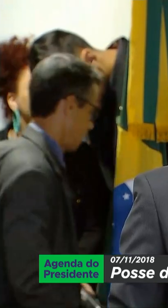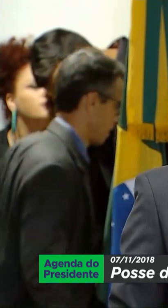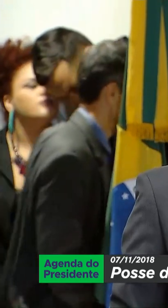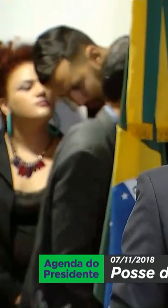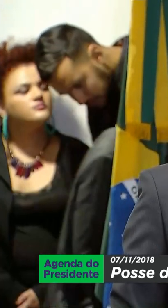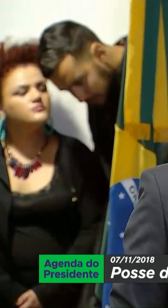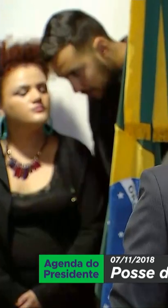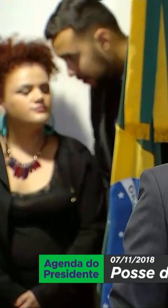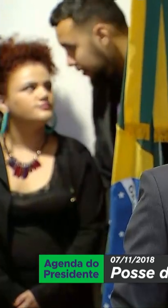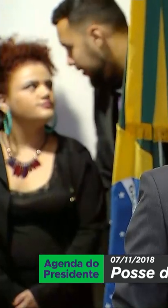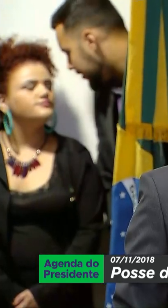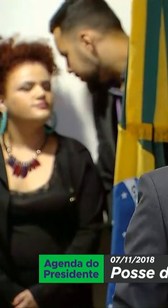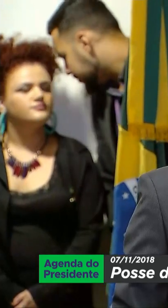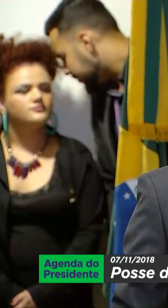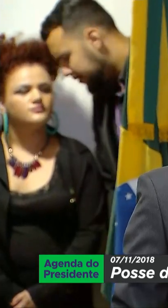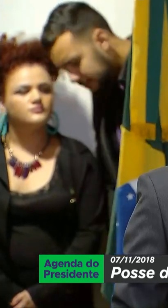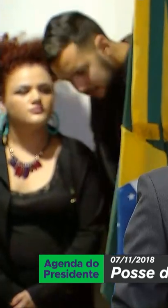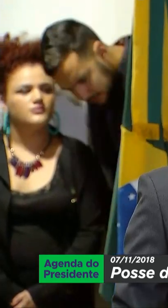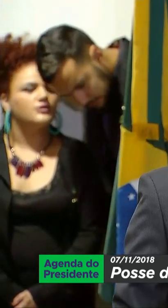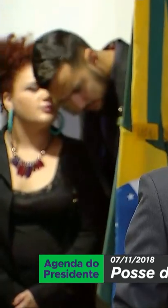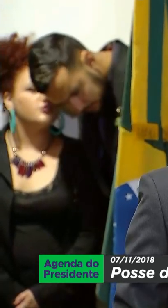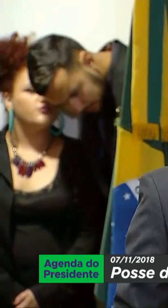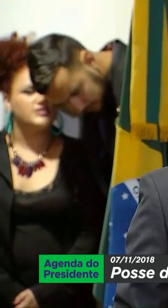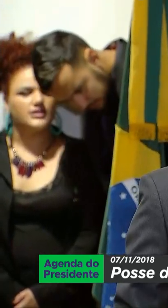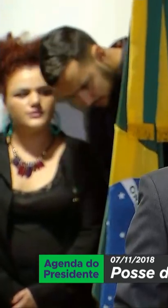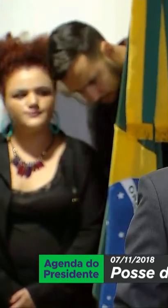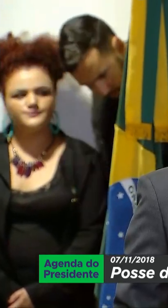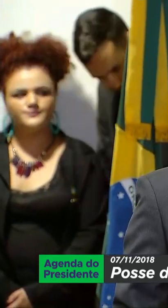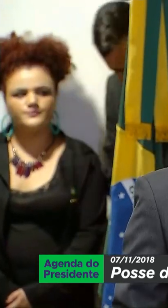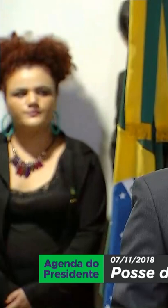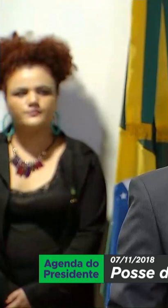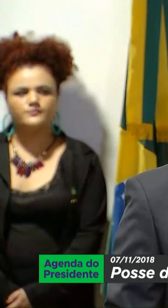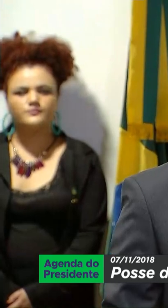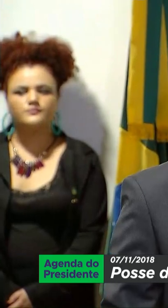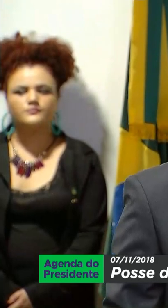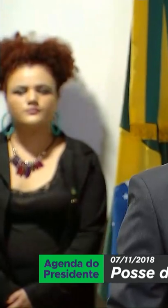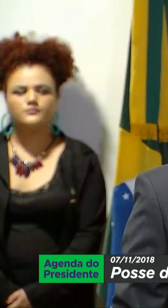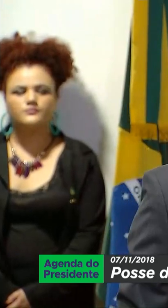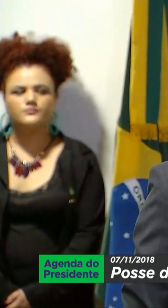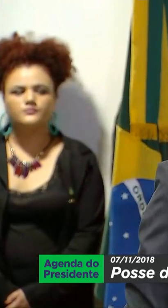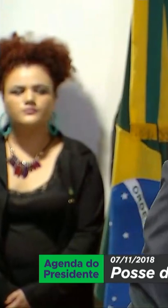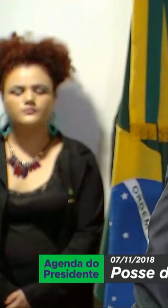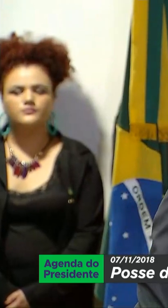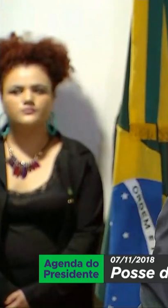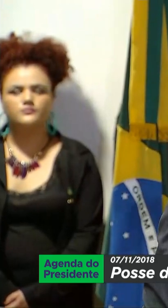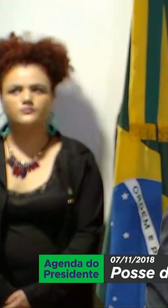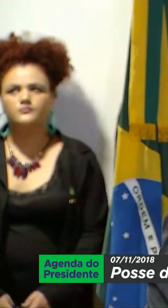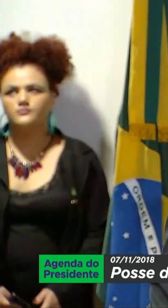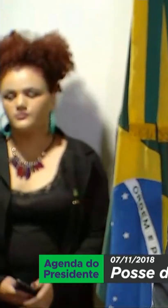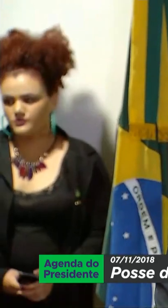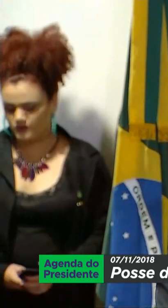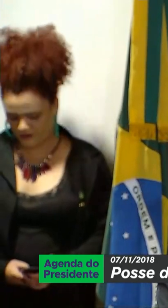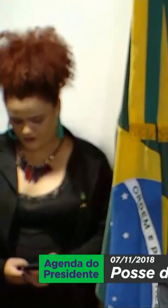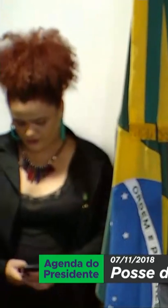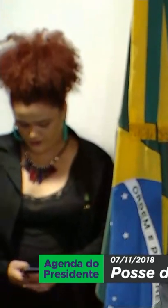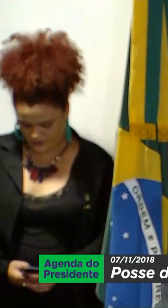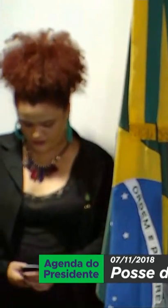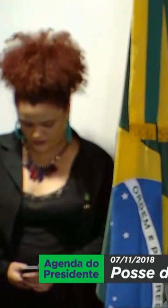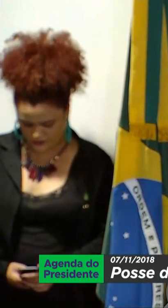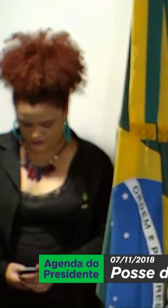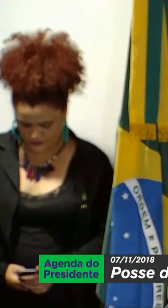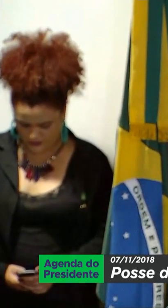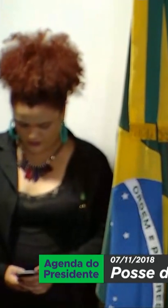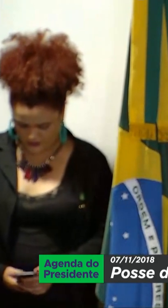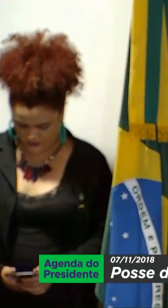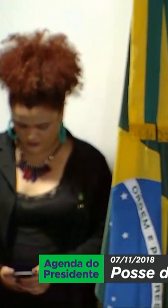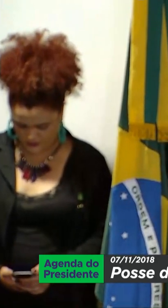CONARE, em alguns órgãos administrativos, no INSS, no